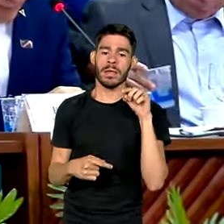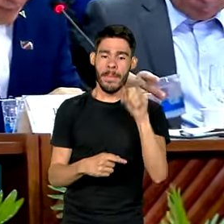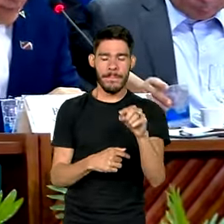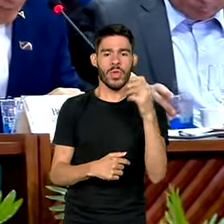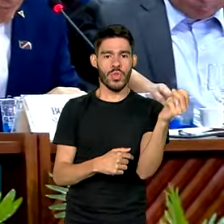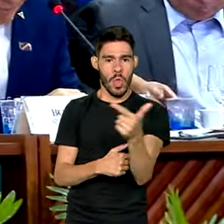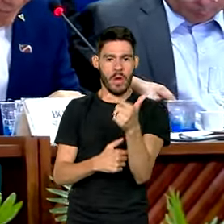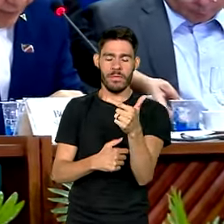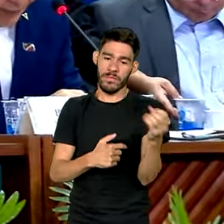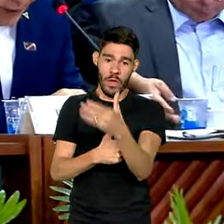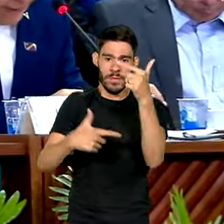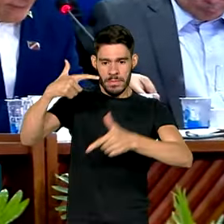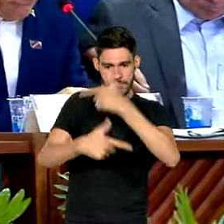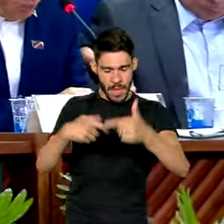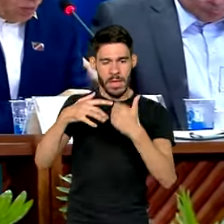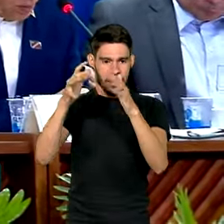faturamento superior a cerca de